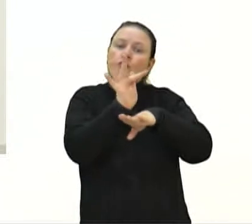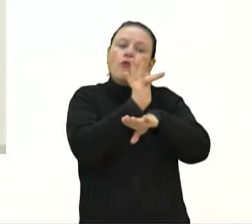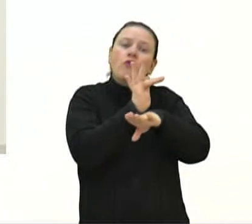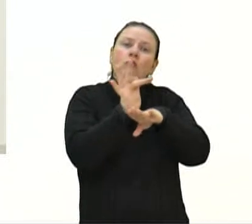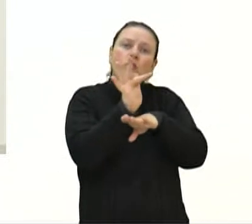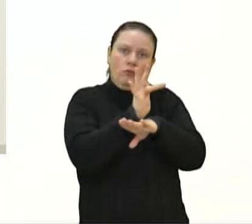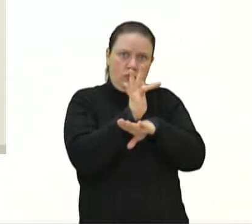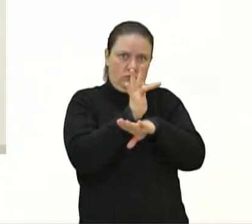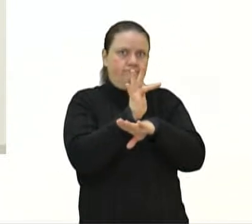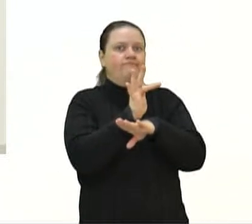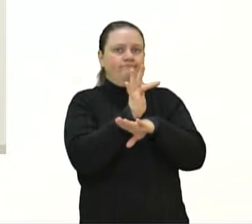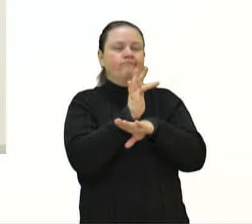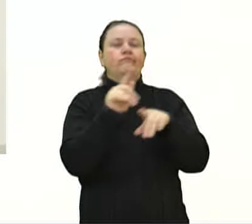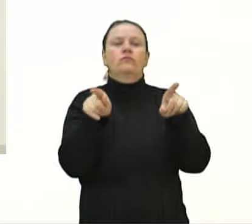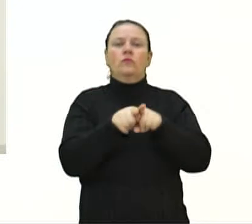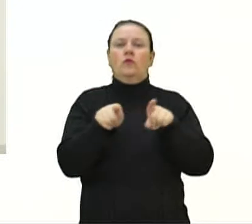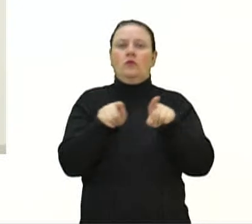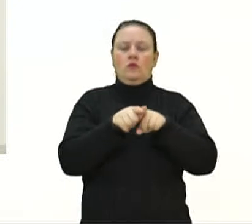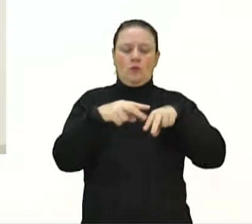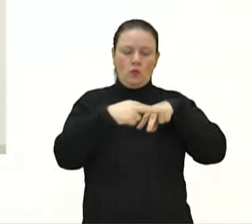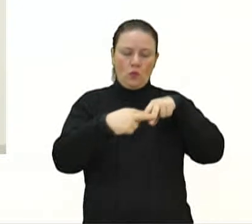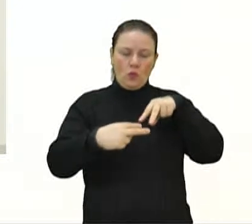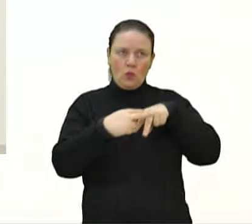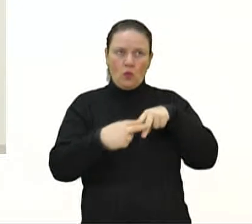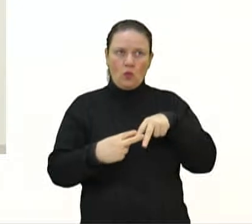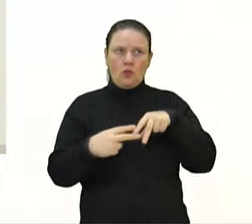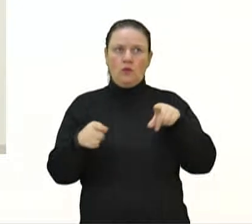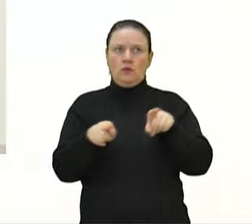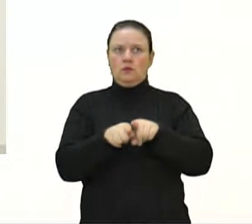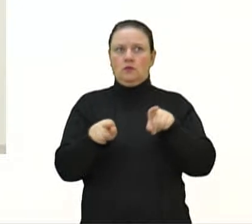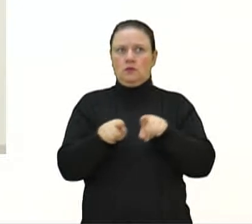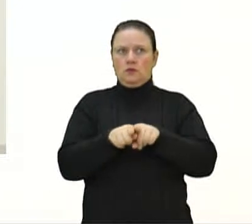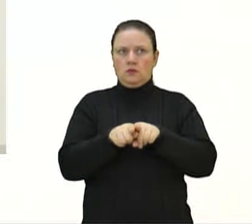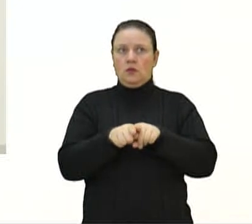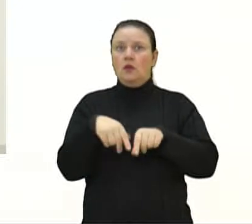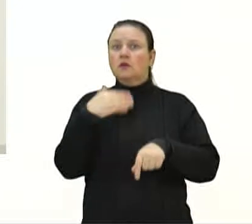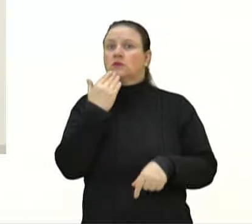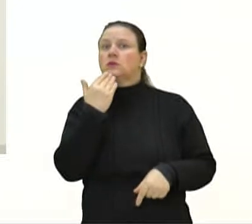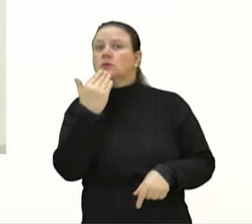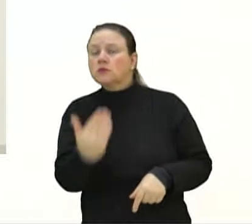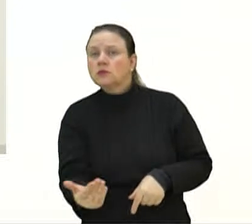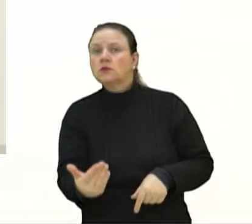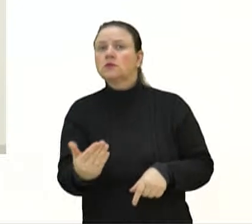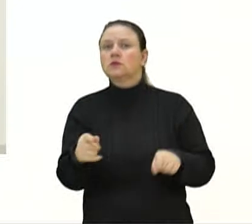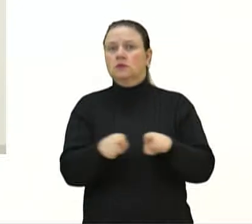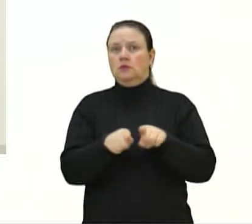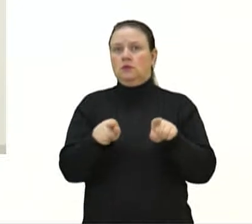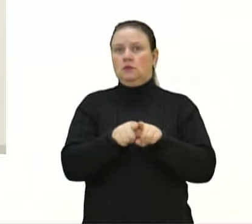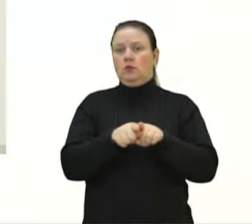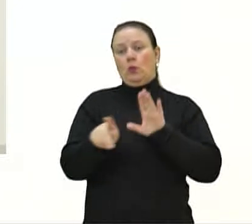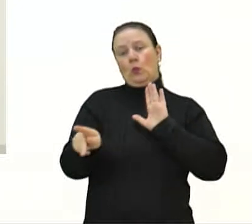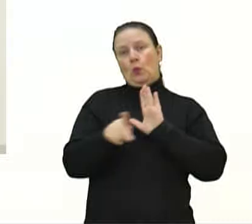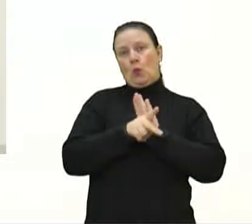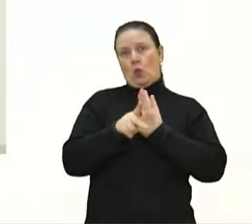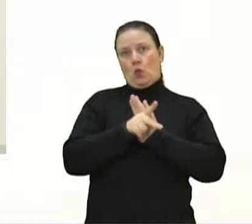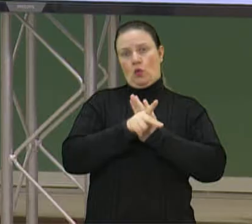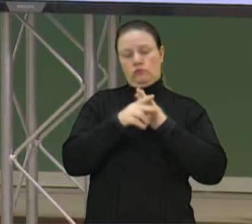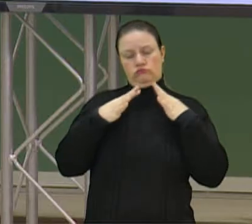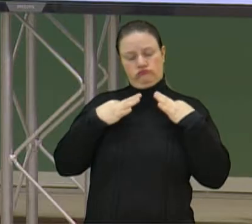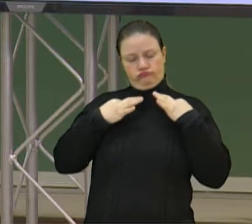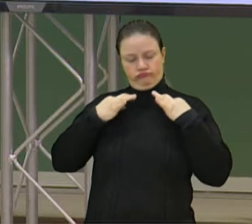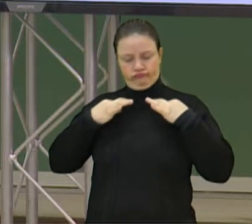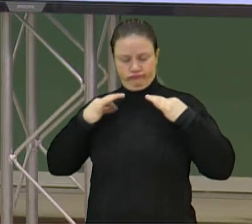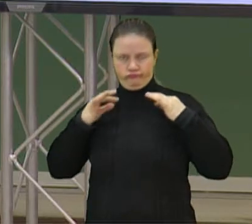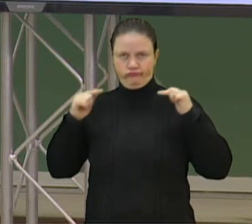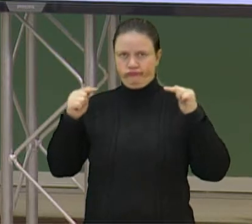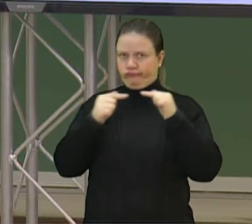E também os pantalones, já que ela mesma los pidió en modelaje social. Então, ela mesma pediu a